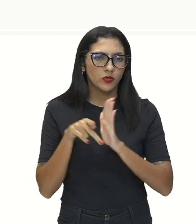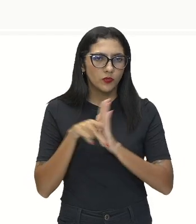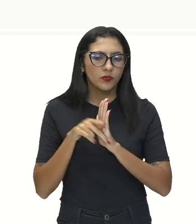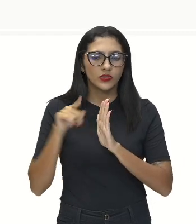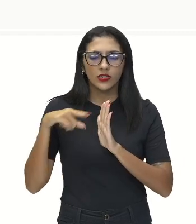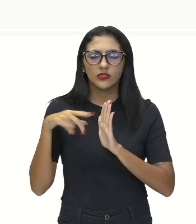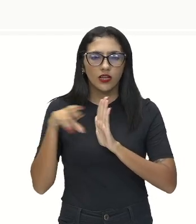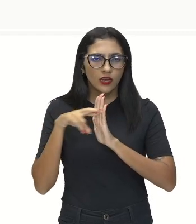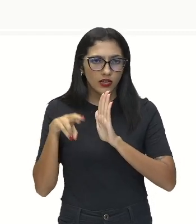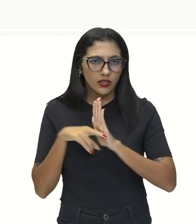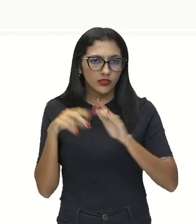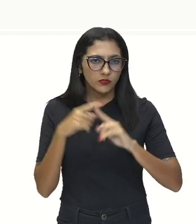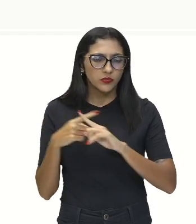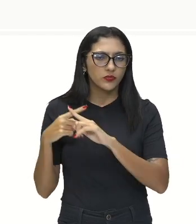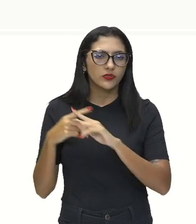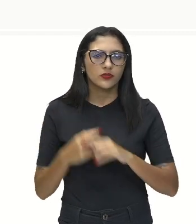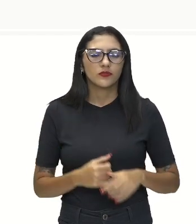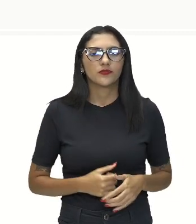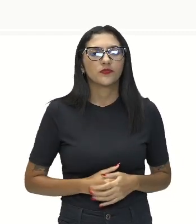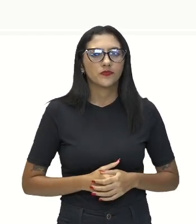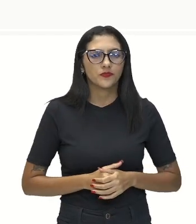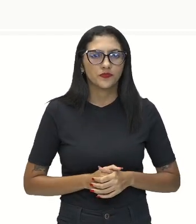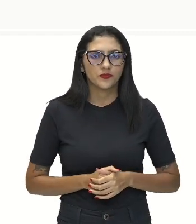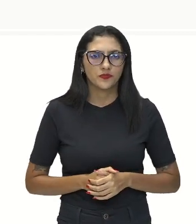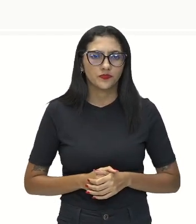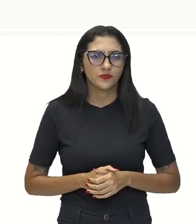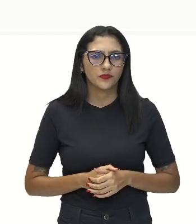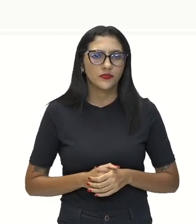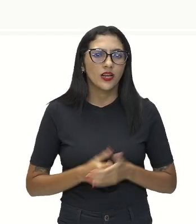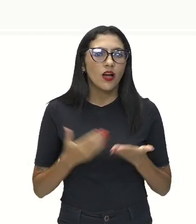resposta, tá? Foi o que aconteceu aqui, por exemplo, ó,